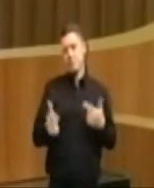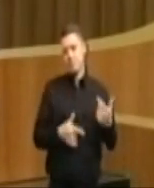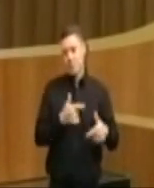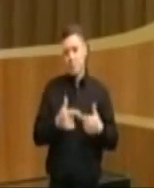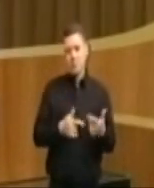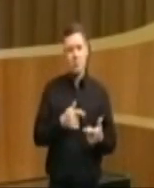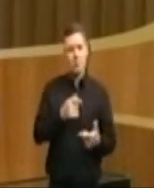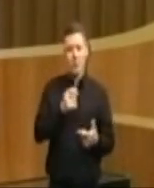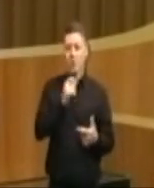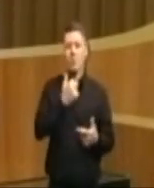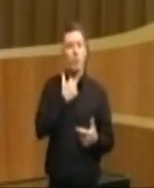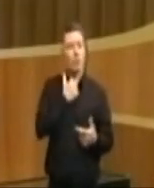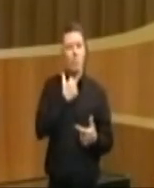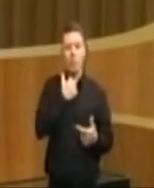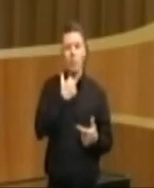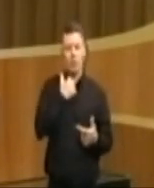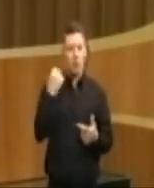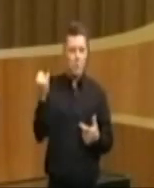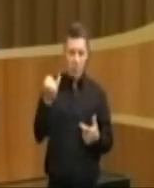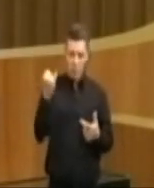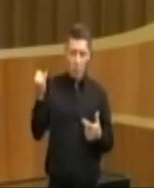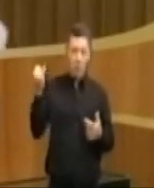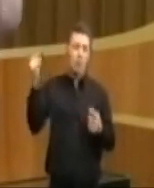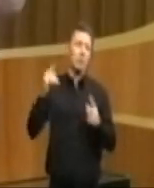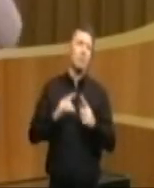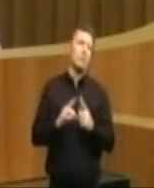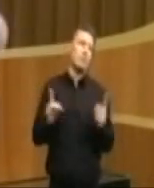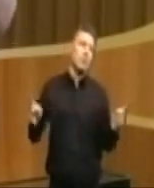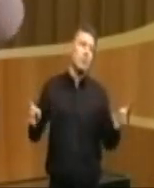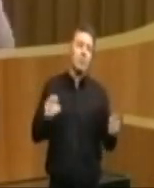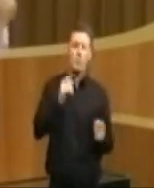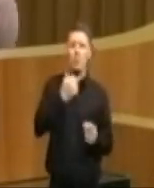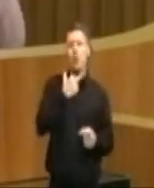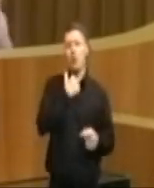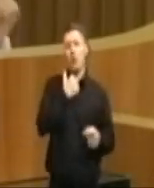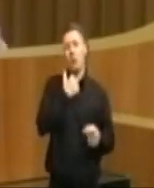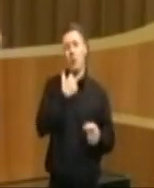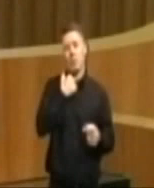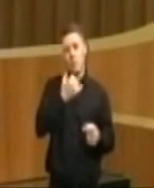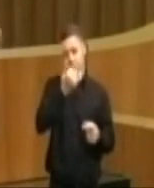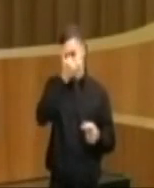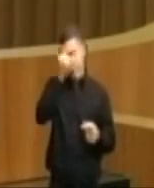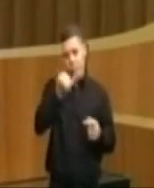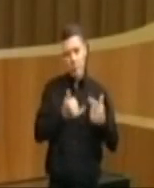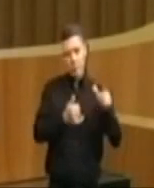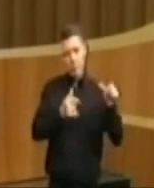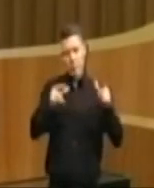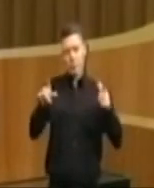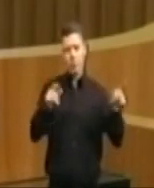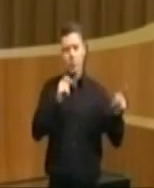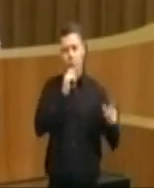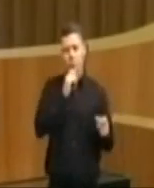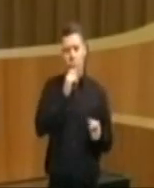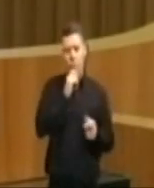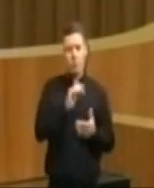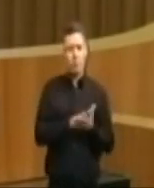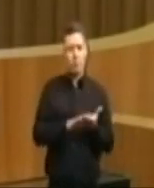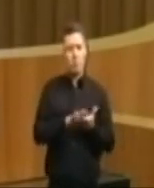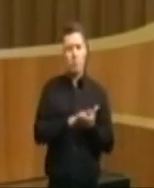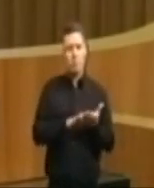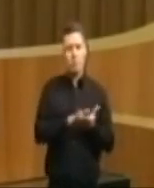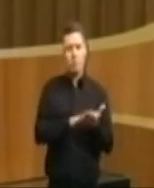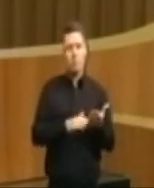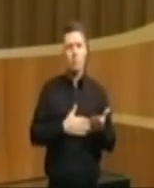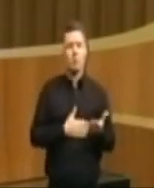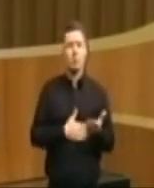não impede, é importante que tenha, mas não pode prejudicar as demais formações. Nós não vamos abrir